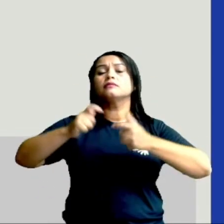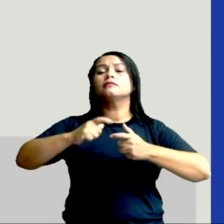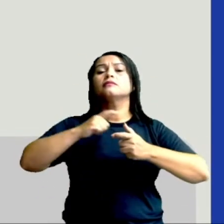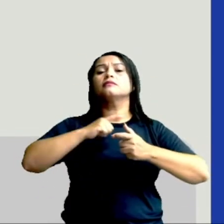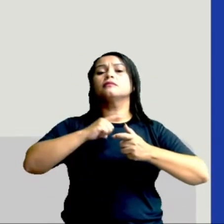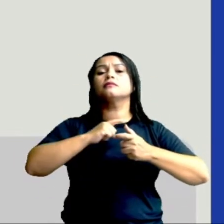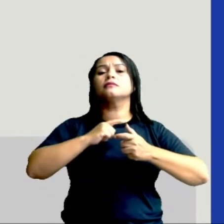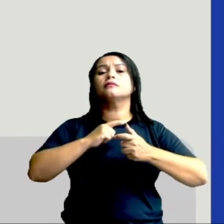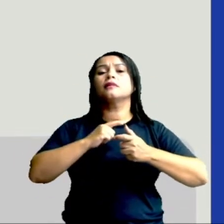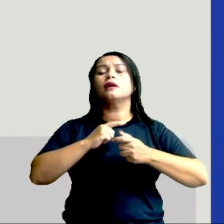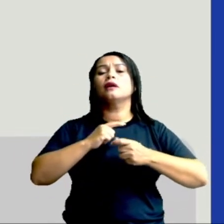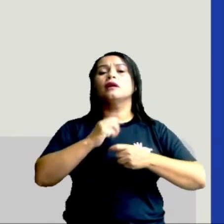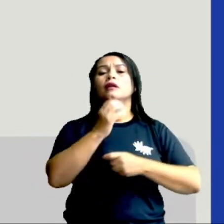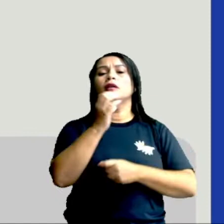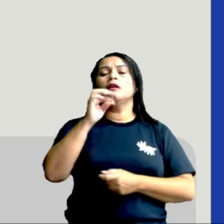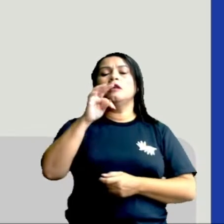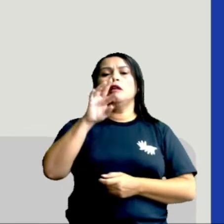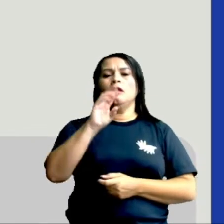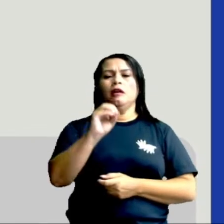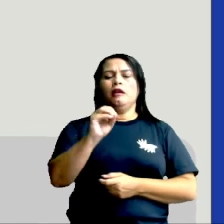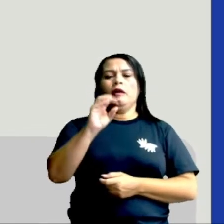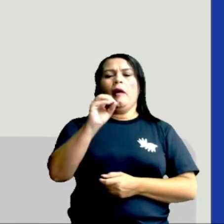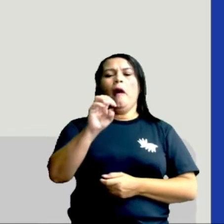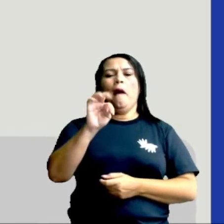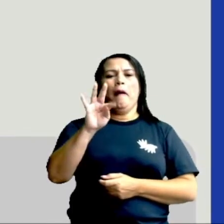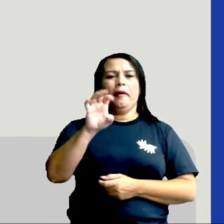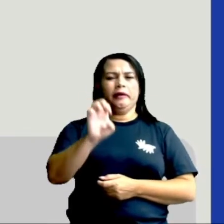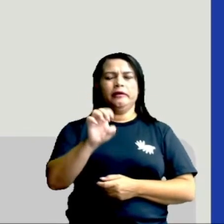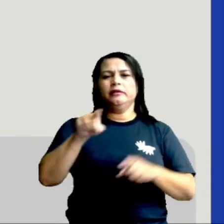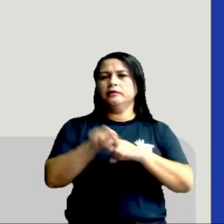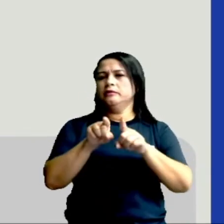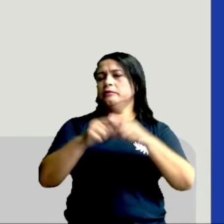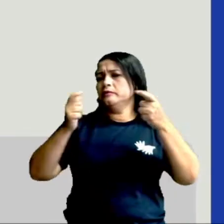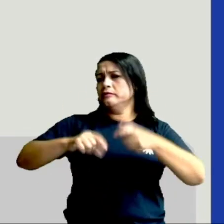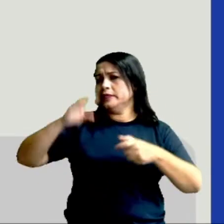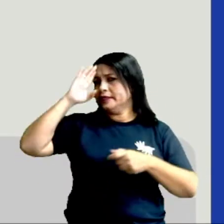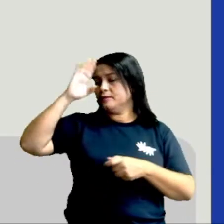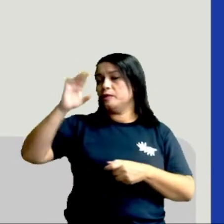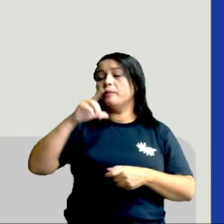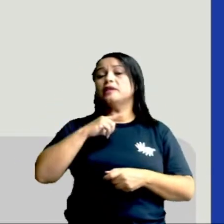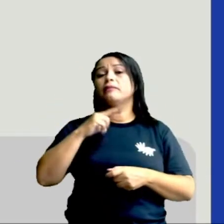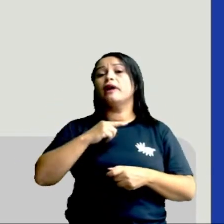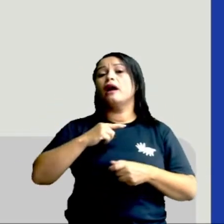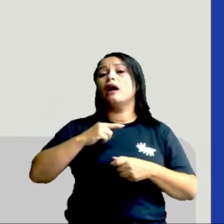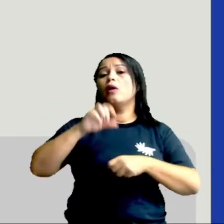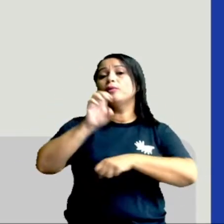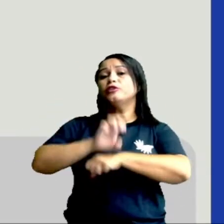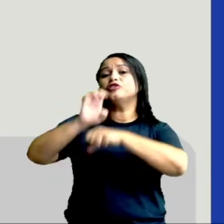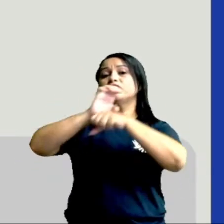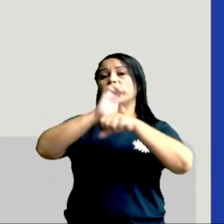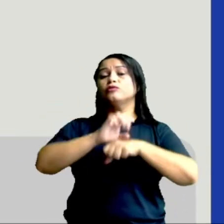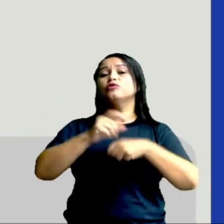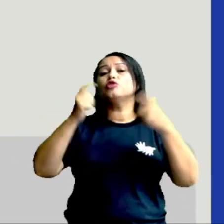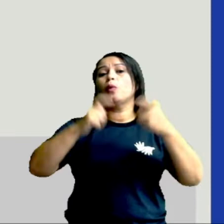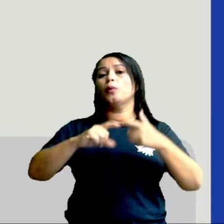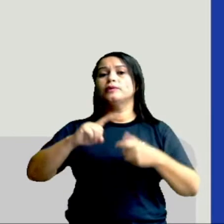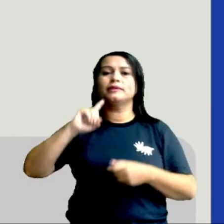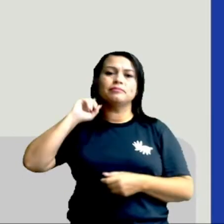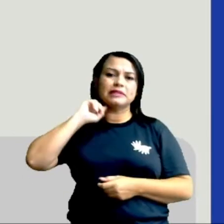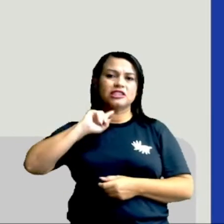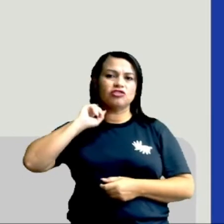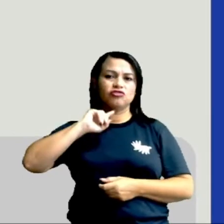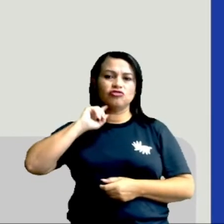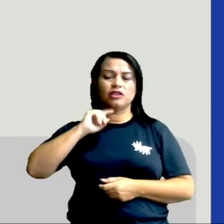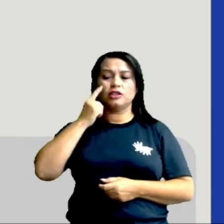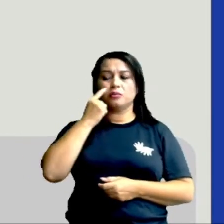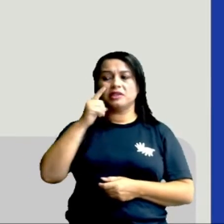do Centro-Oeste, mas também se estende por outras regiões, principalmente para o estado de Minas Gerais. Esse tipo de relevo